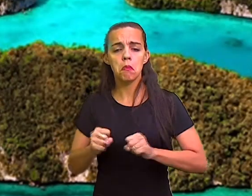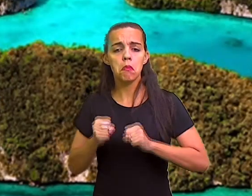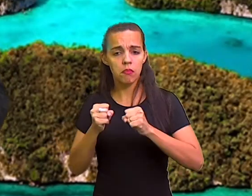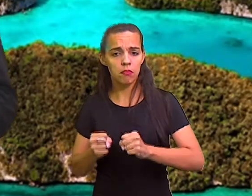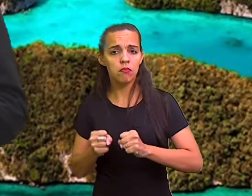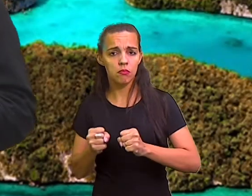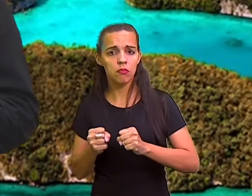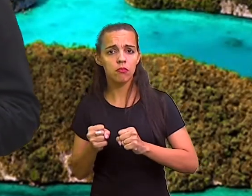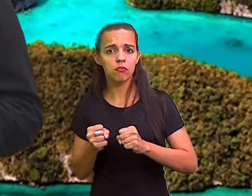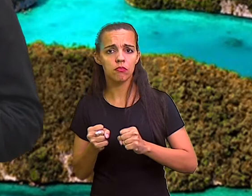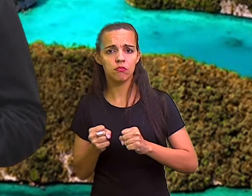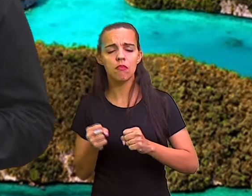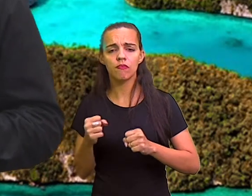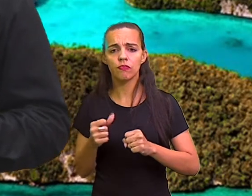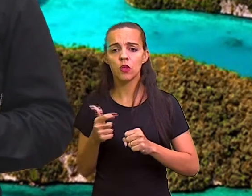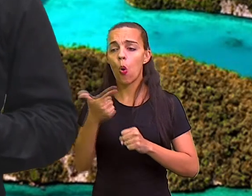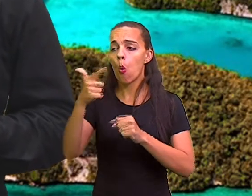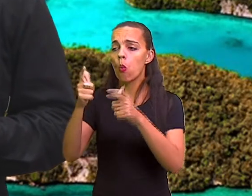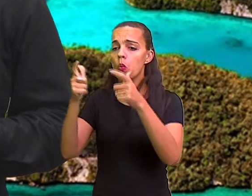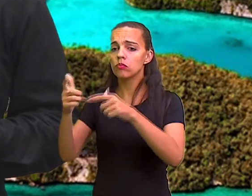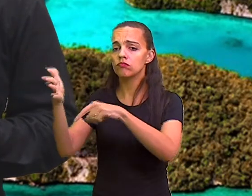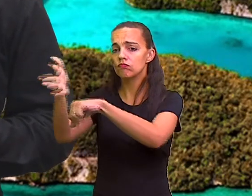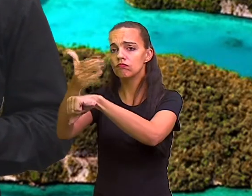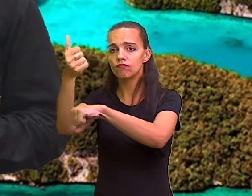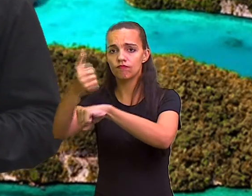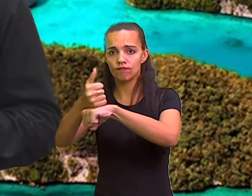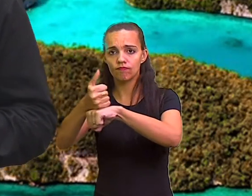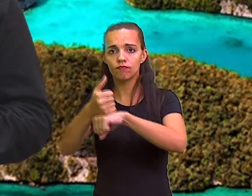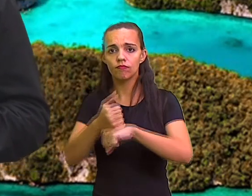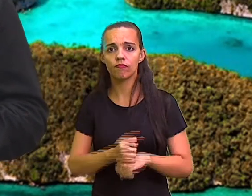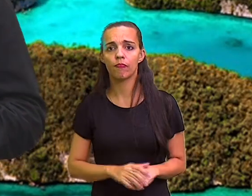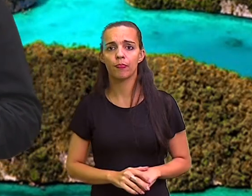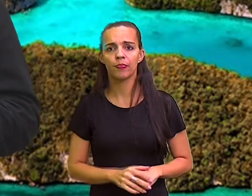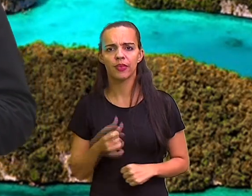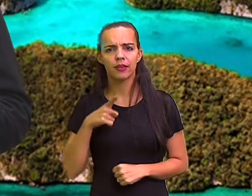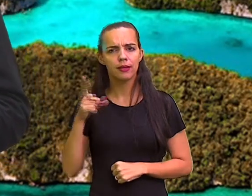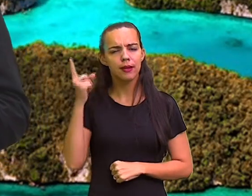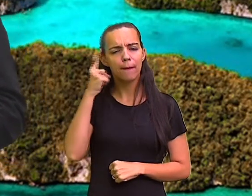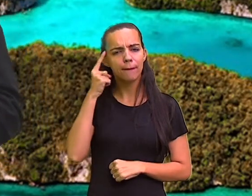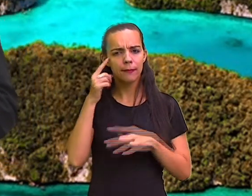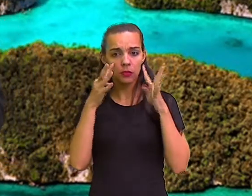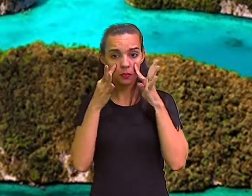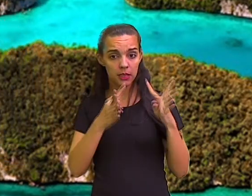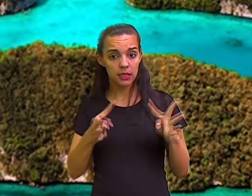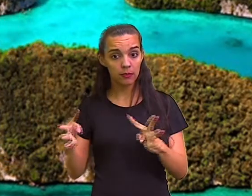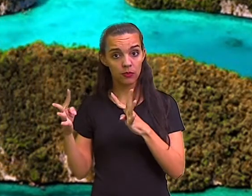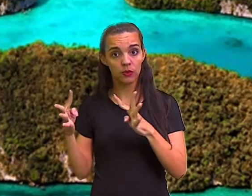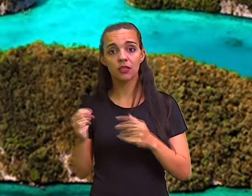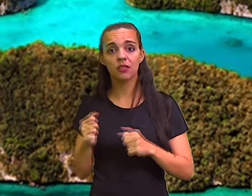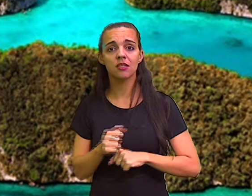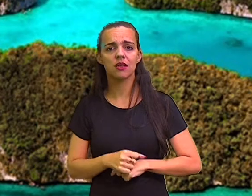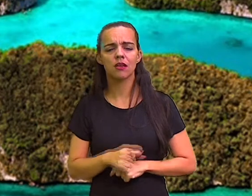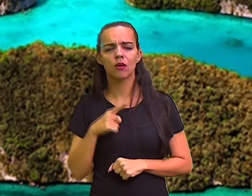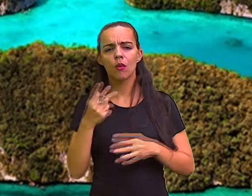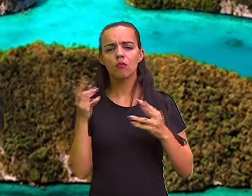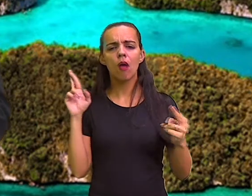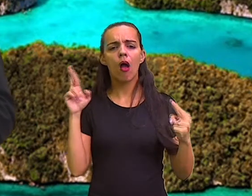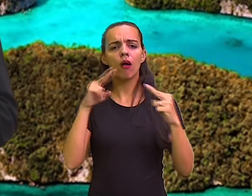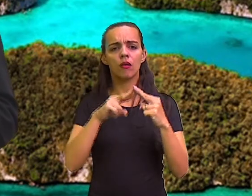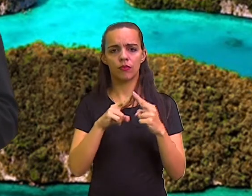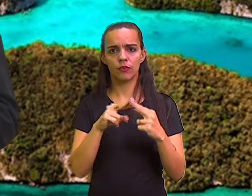pode colonizar. Então, nós temos que prestar muita atenção no que se